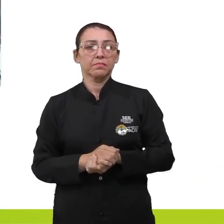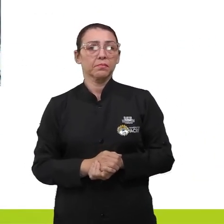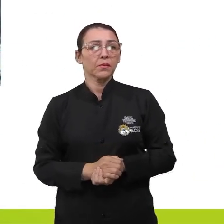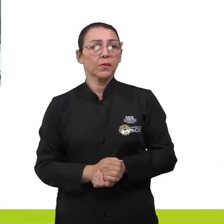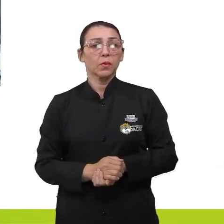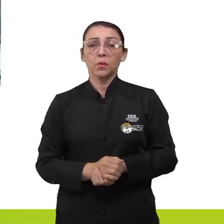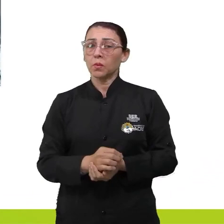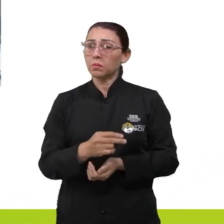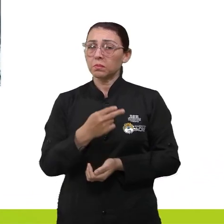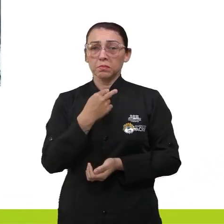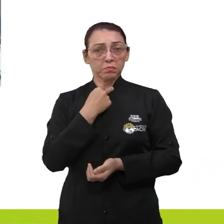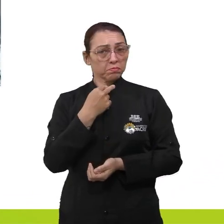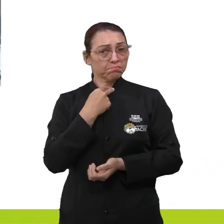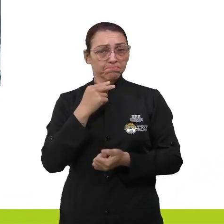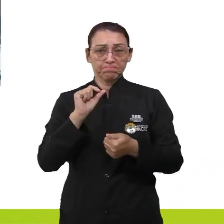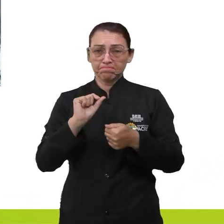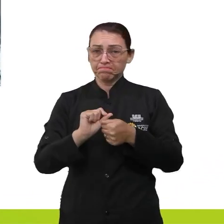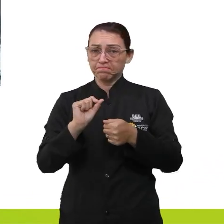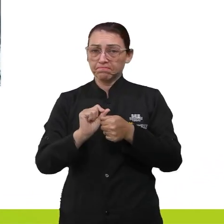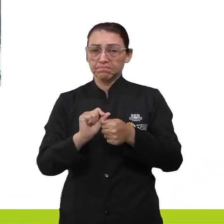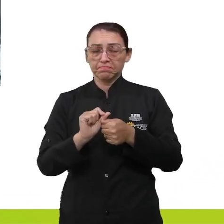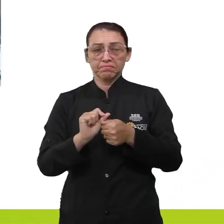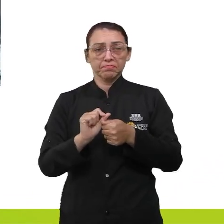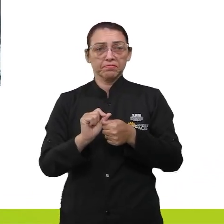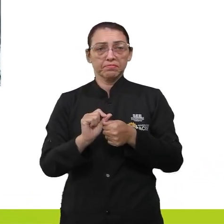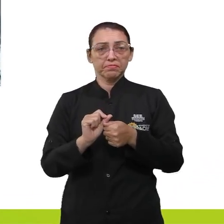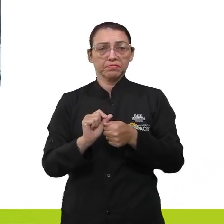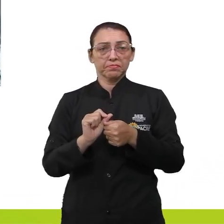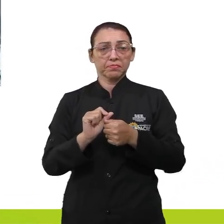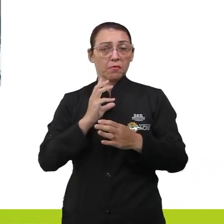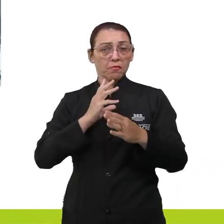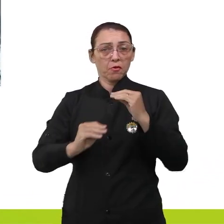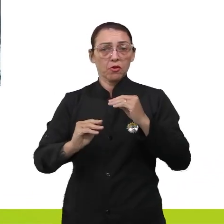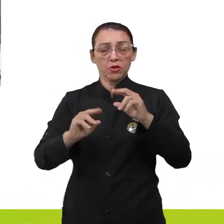E o que você não pode fazer? Você não pode